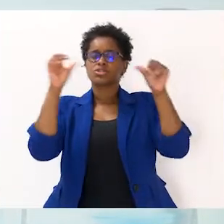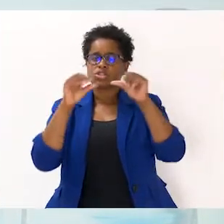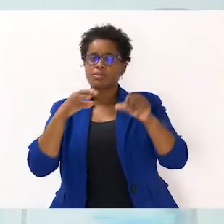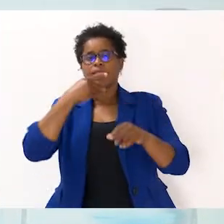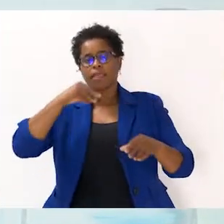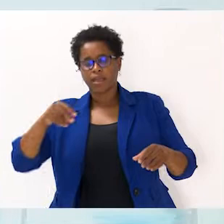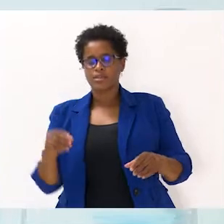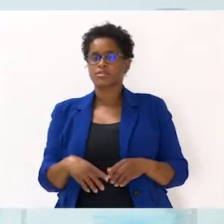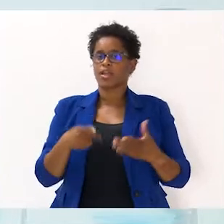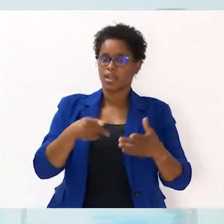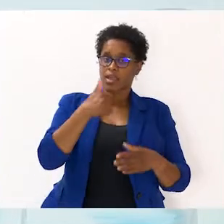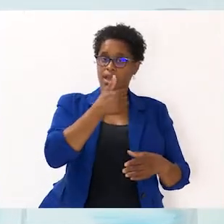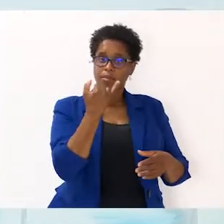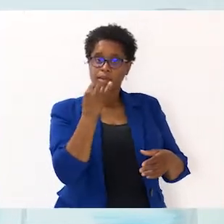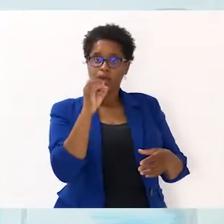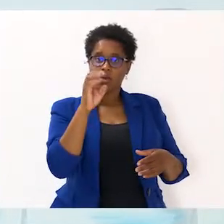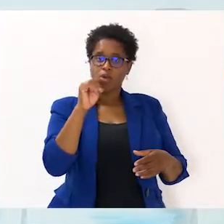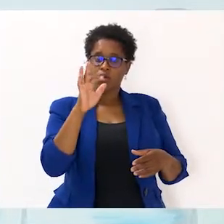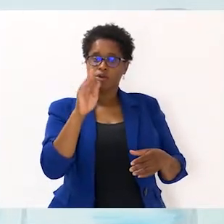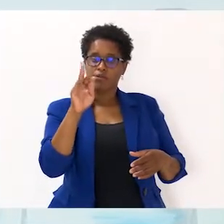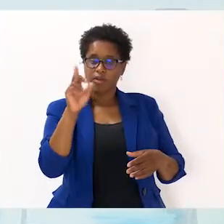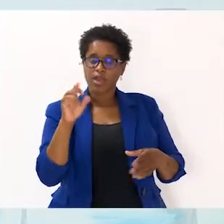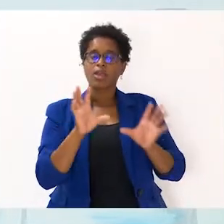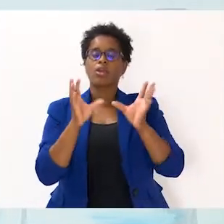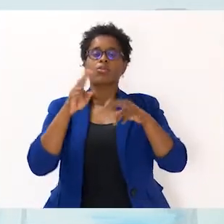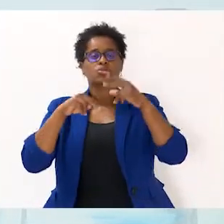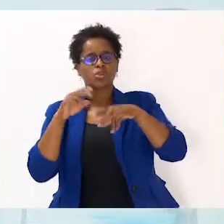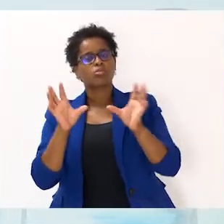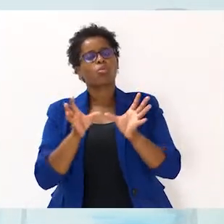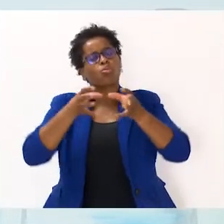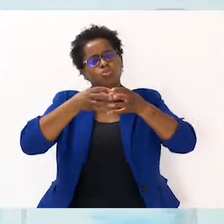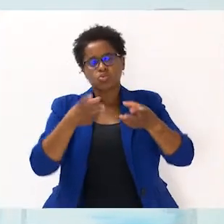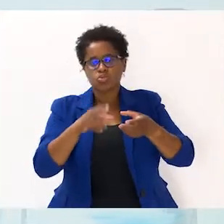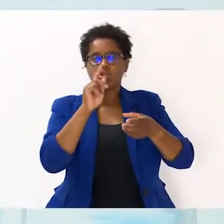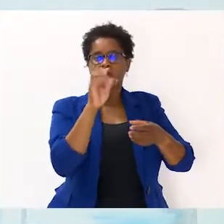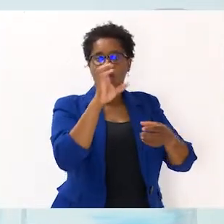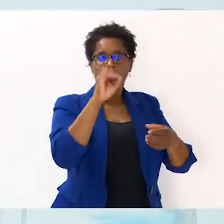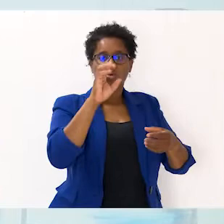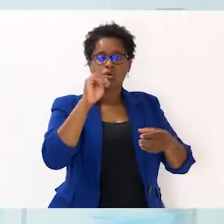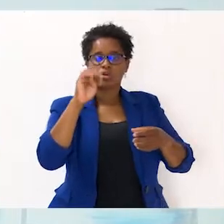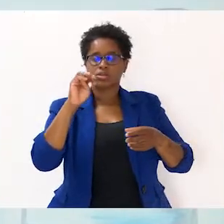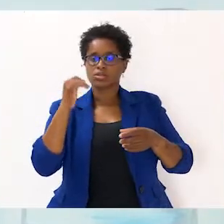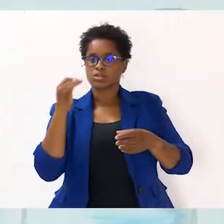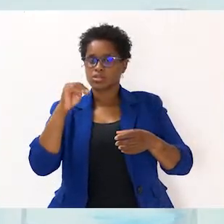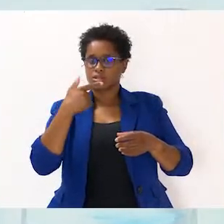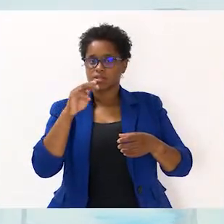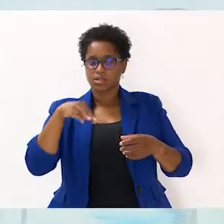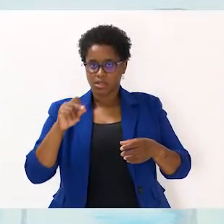Então, aqui, a biosfera é formada por um conjunto de ecossistemas. Ok?